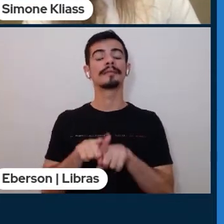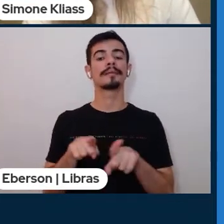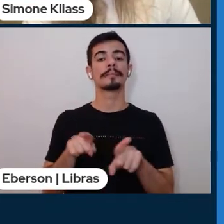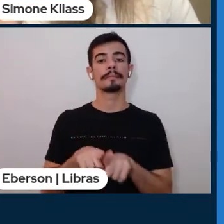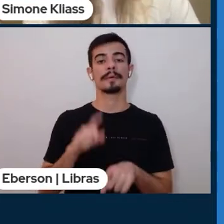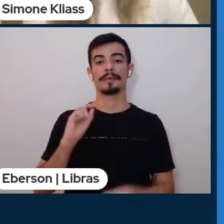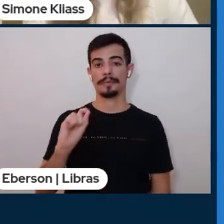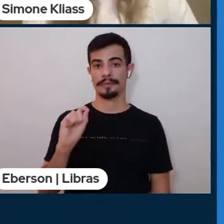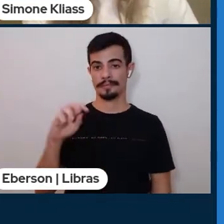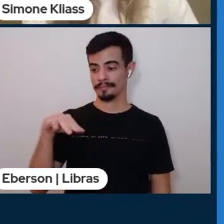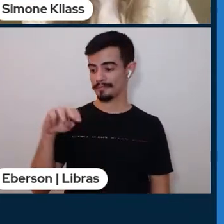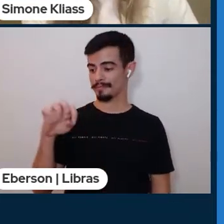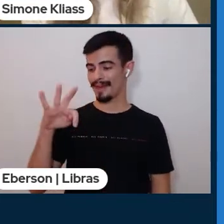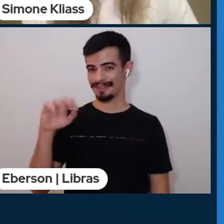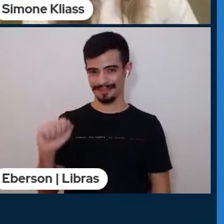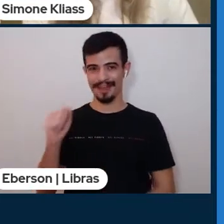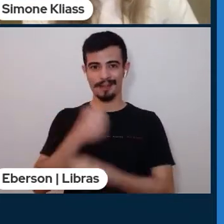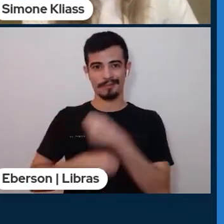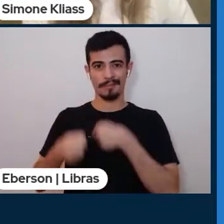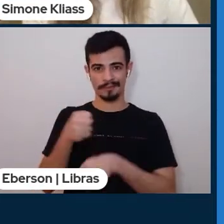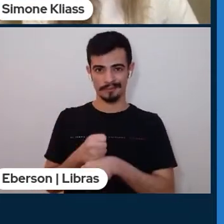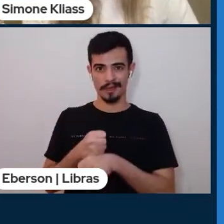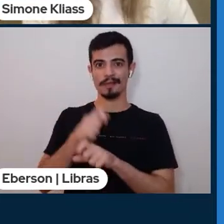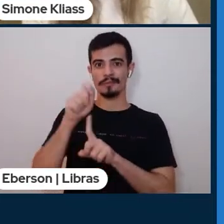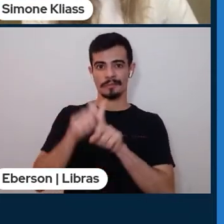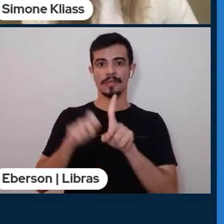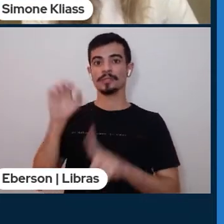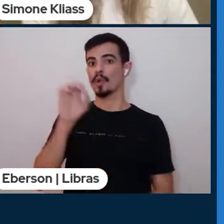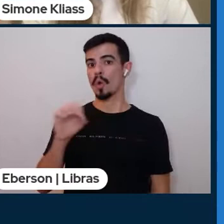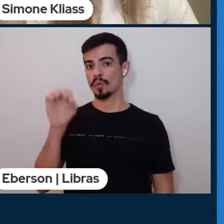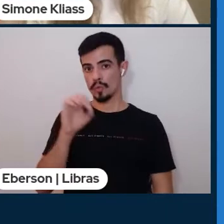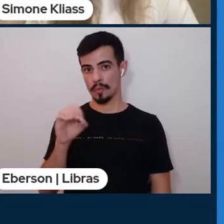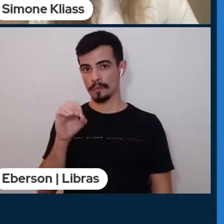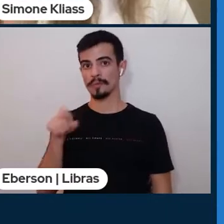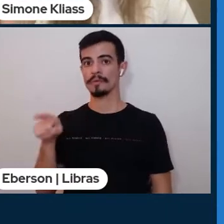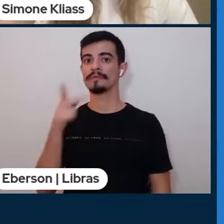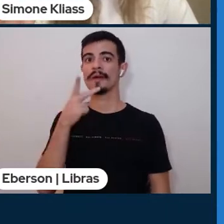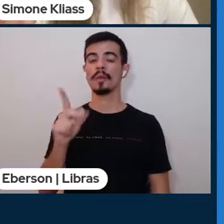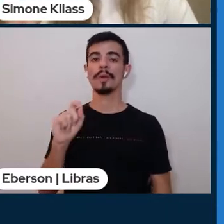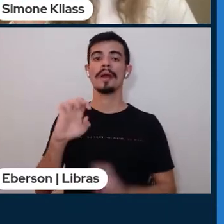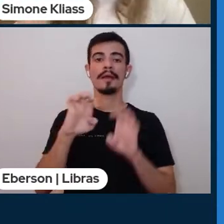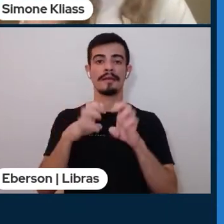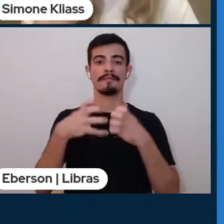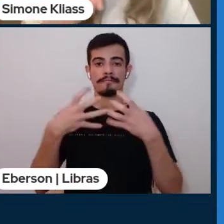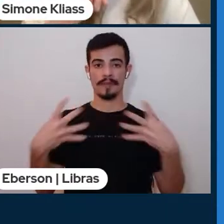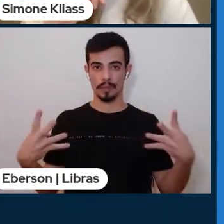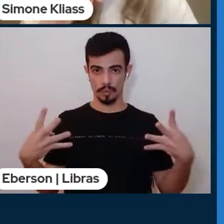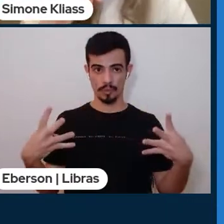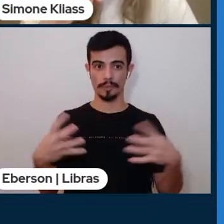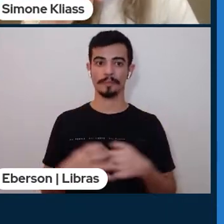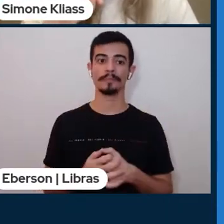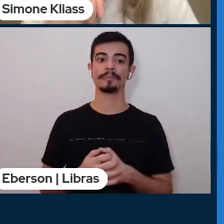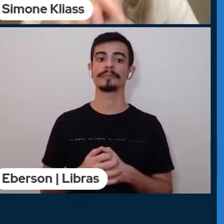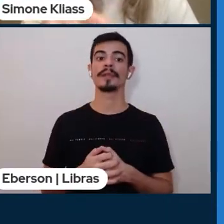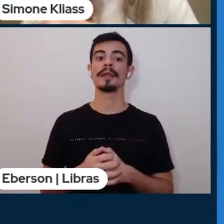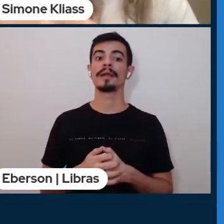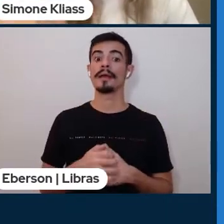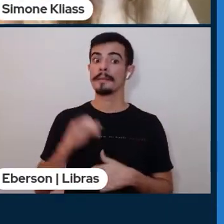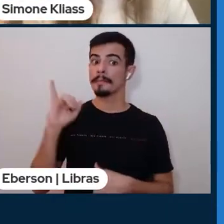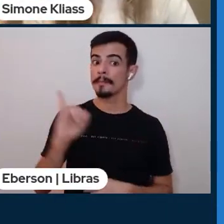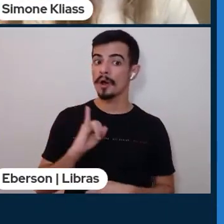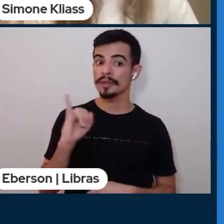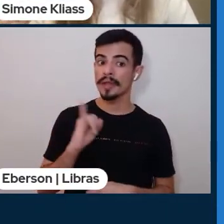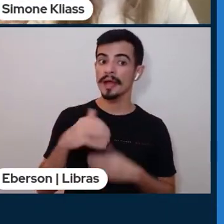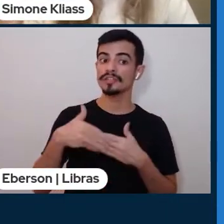própria meta falou em outubro do ano passado no evento deles o connect Aliás não ter como porque em breve